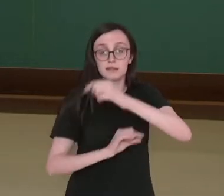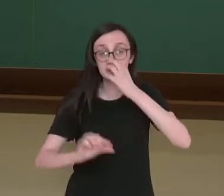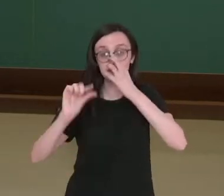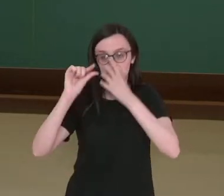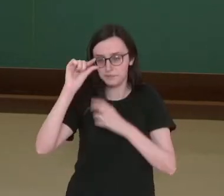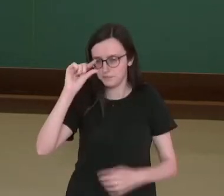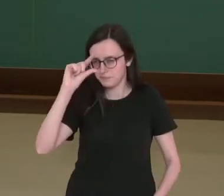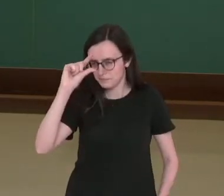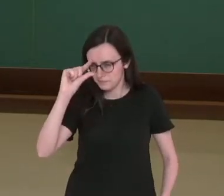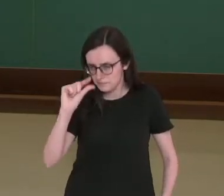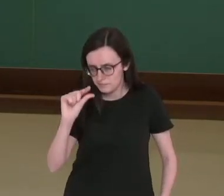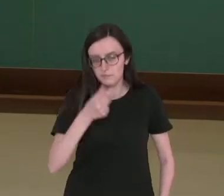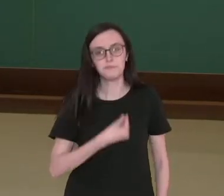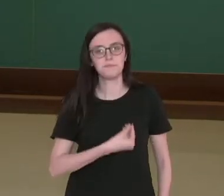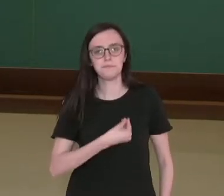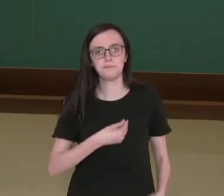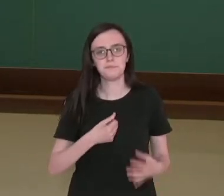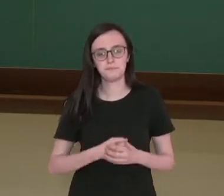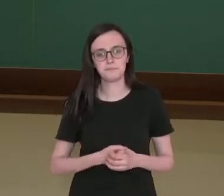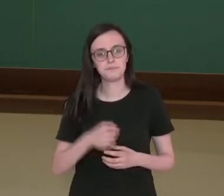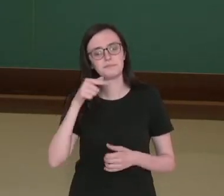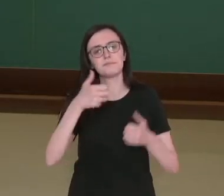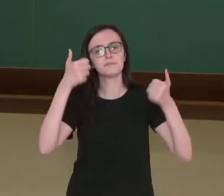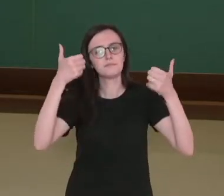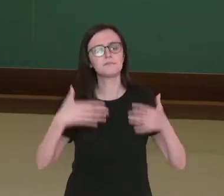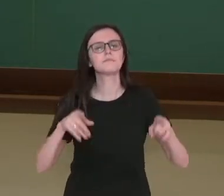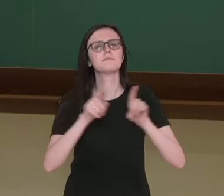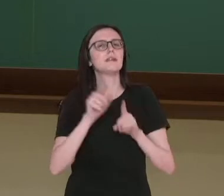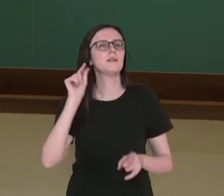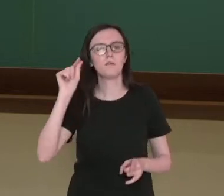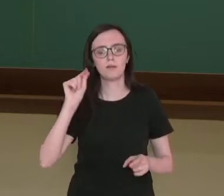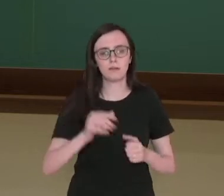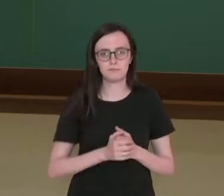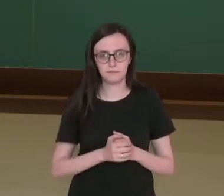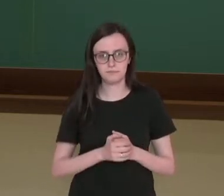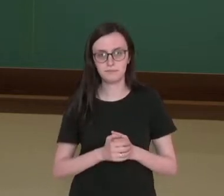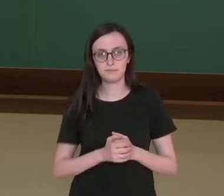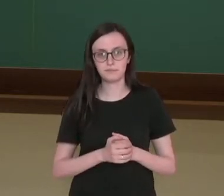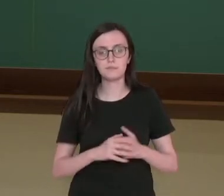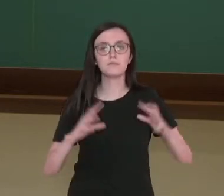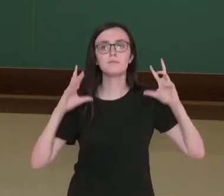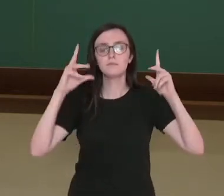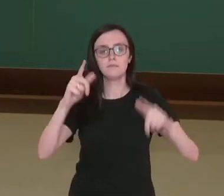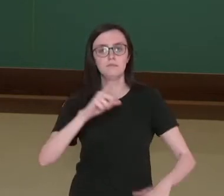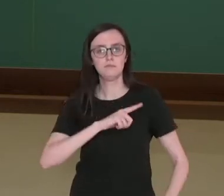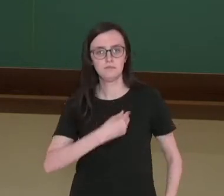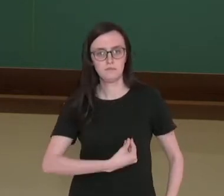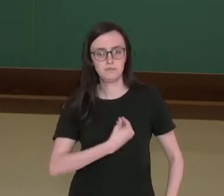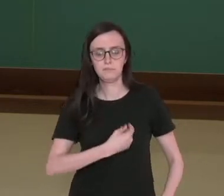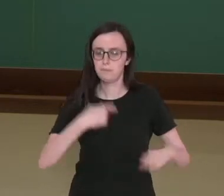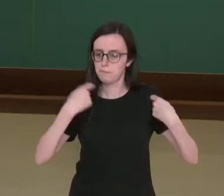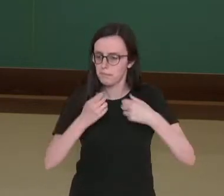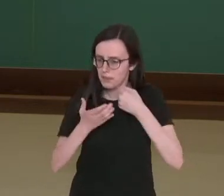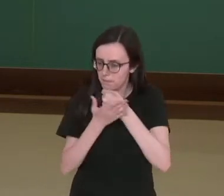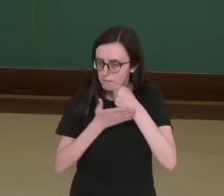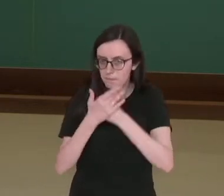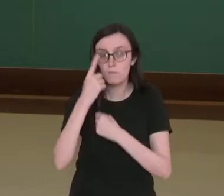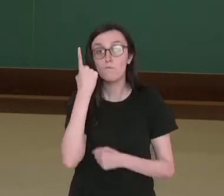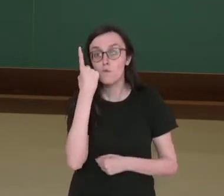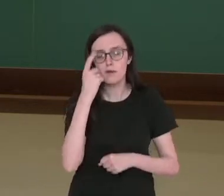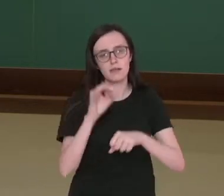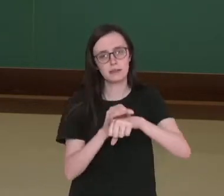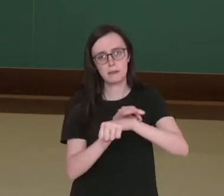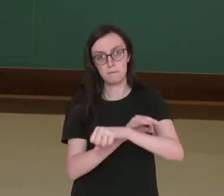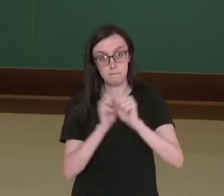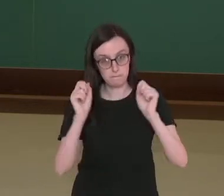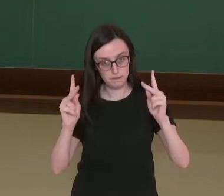unidade estrutural viva. E ela diz também que todo ser vivo tem que ter pelo menos uma célula,